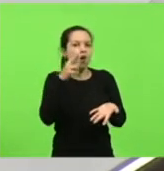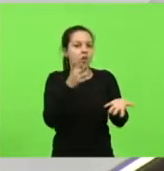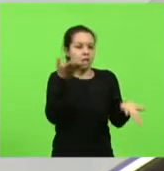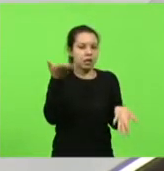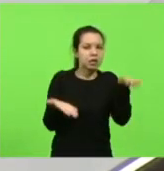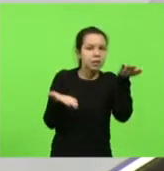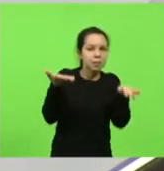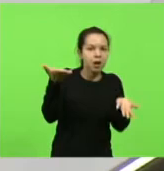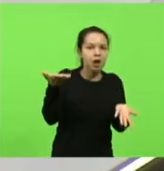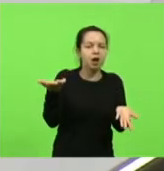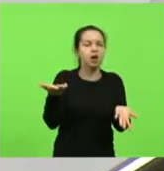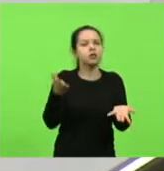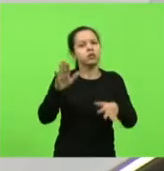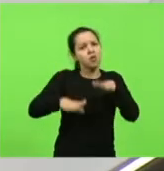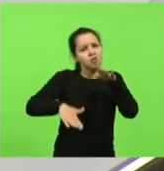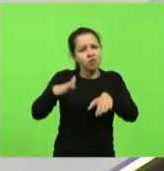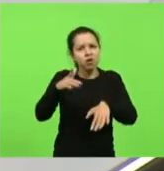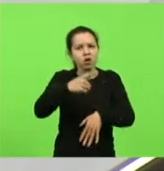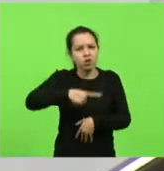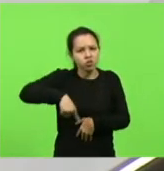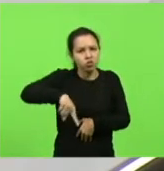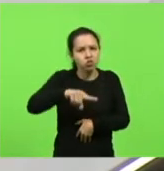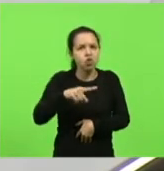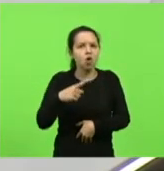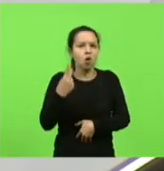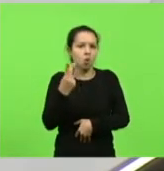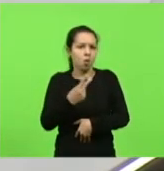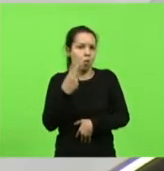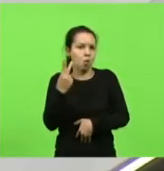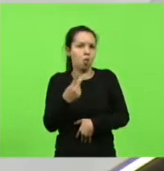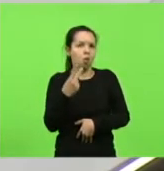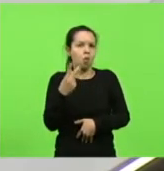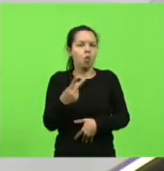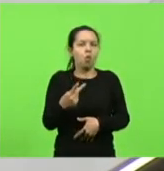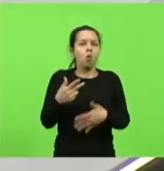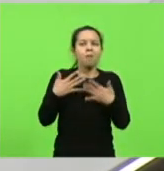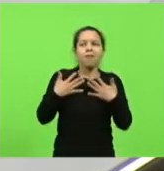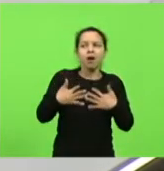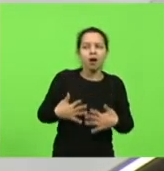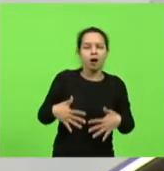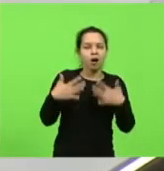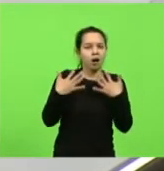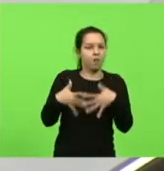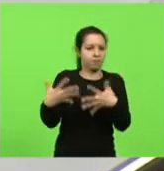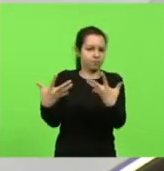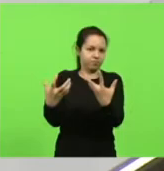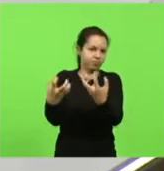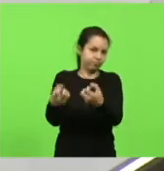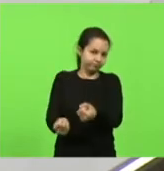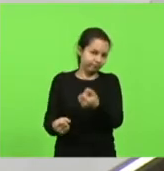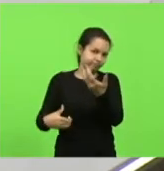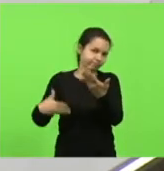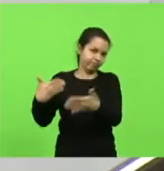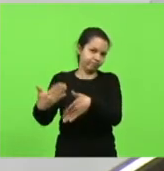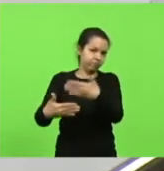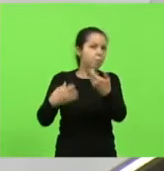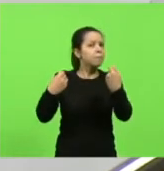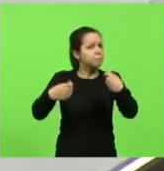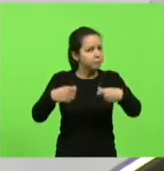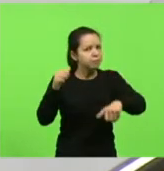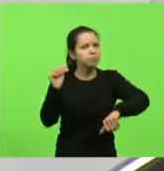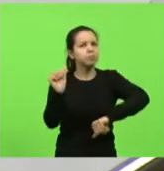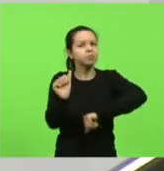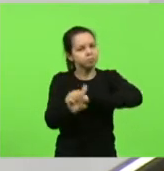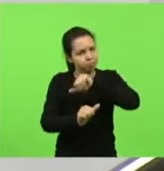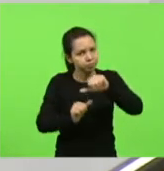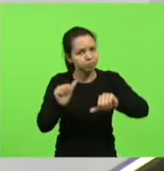equilibrado. Então, talvez por isso, nós politicamente temos tido uma posição passiva ao longo do tempo. Isso tem que mudar. Isso